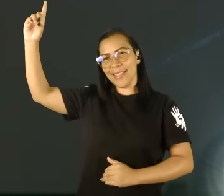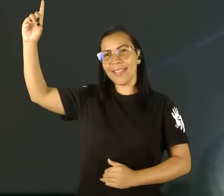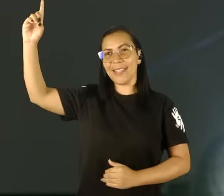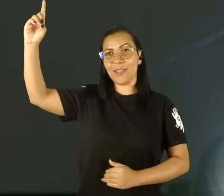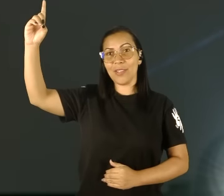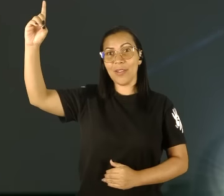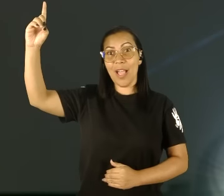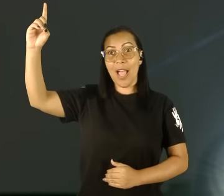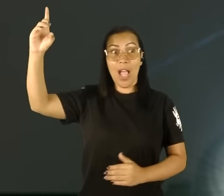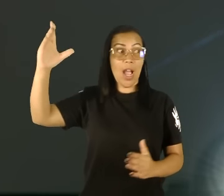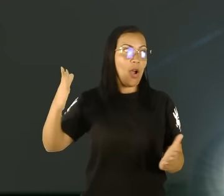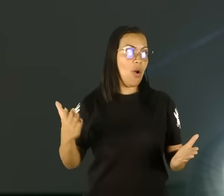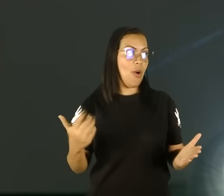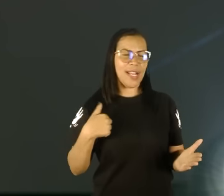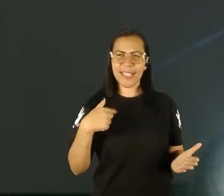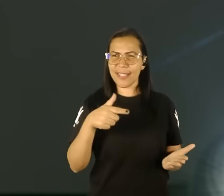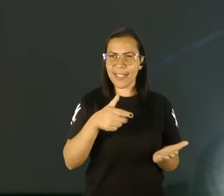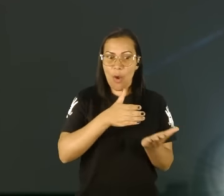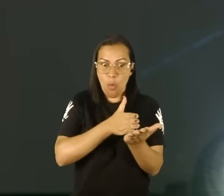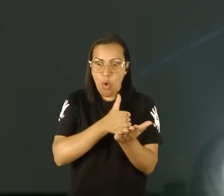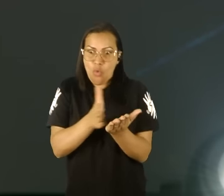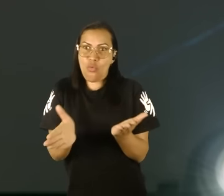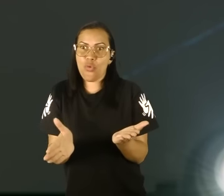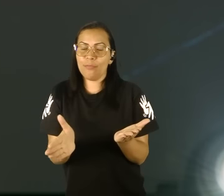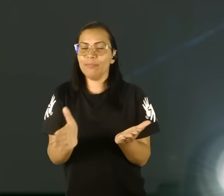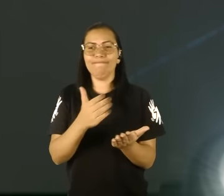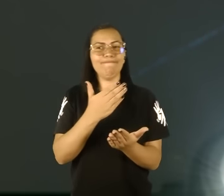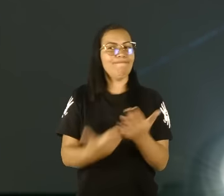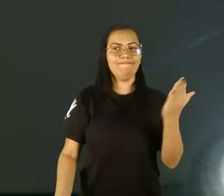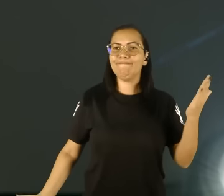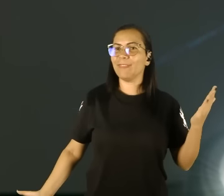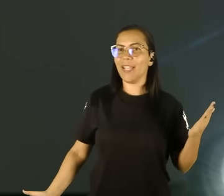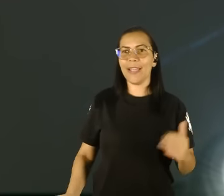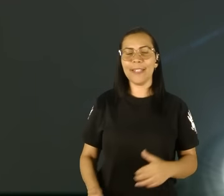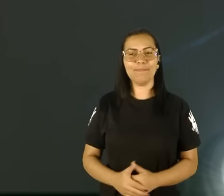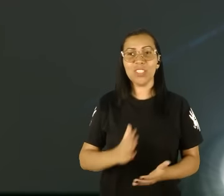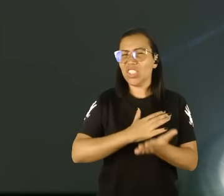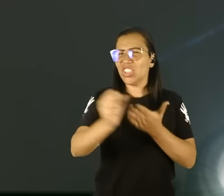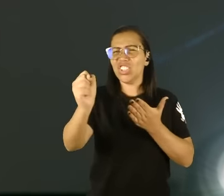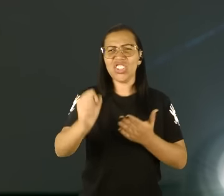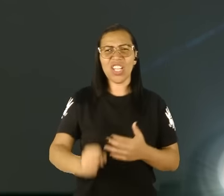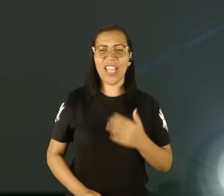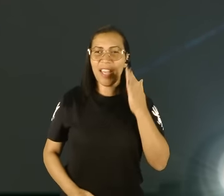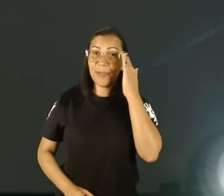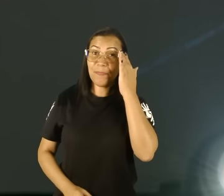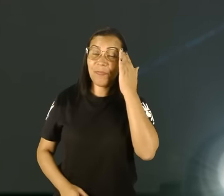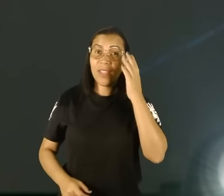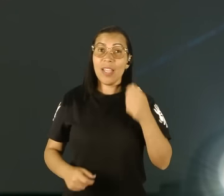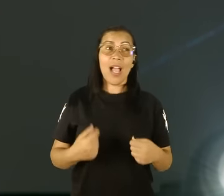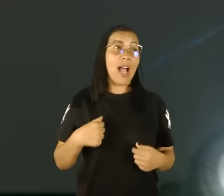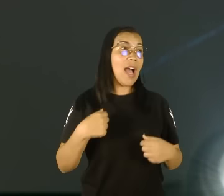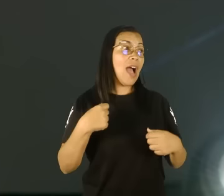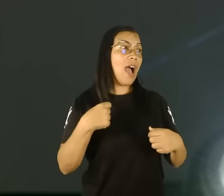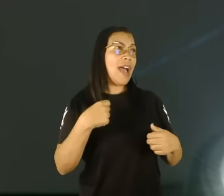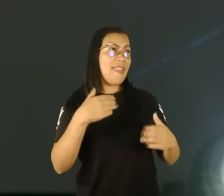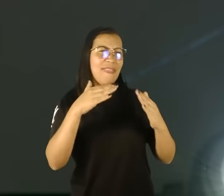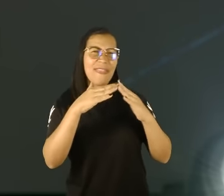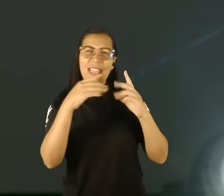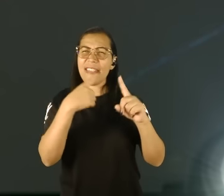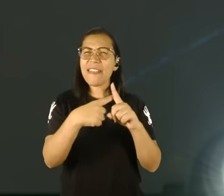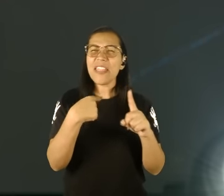um segundo, eu acho que igreja é palco, eu acho que a obra de Deus é status. Eu estou brigando porque eu quero o talento, eu estou brigando porque eu quero isso.